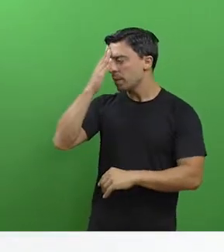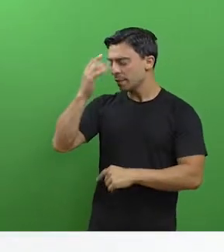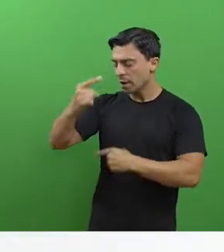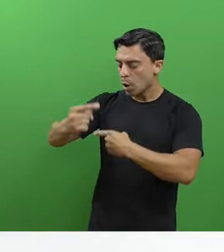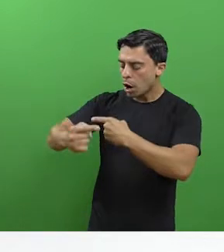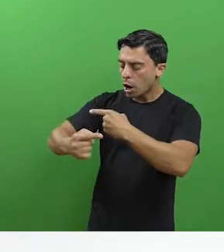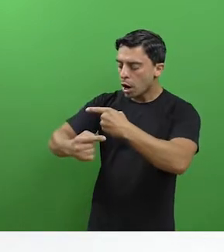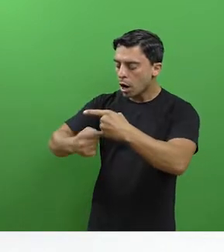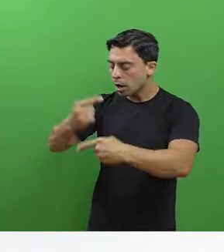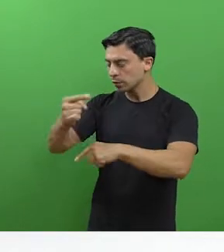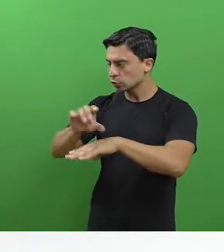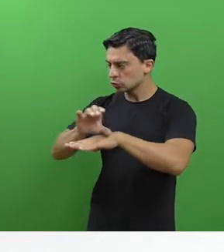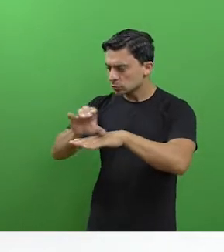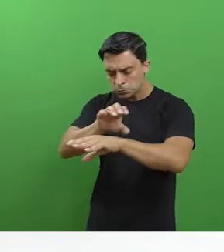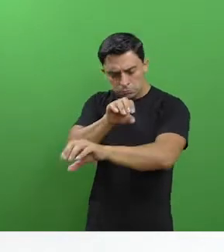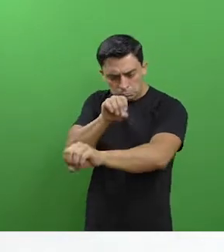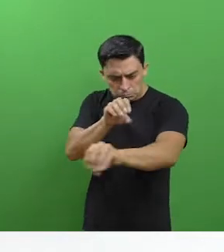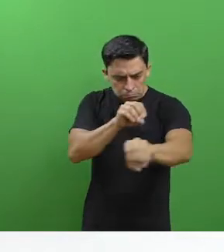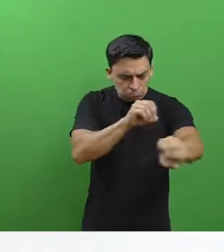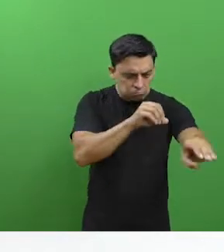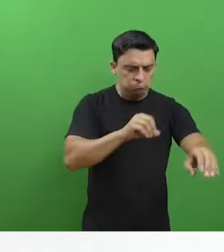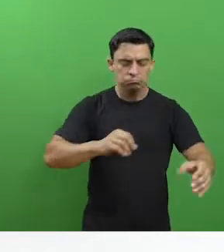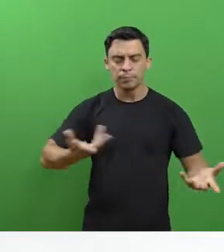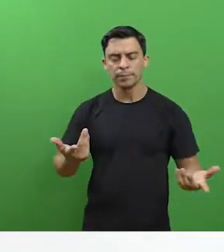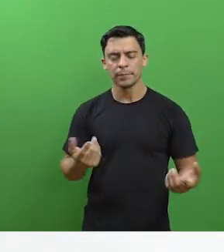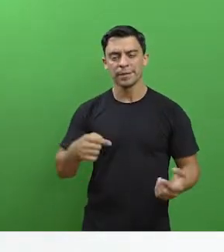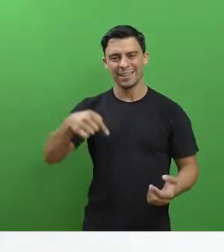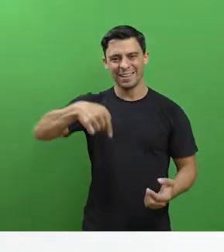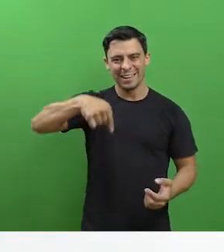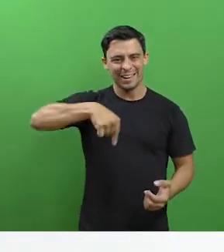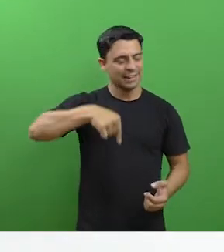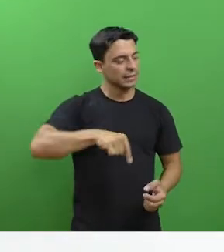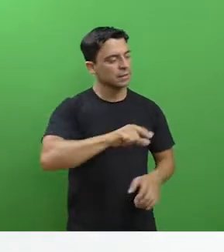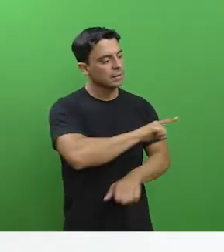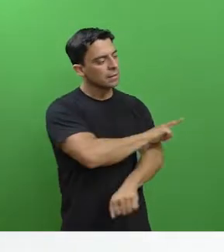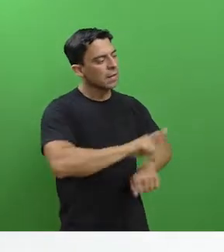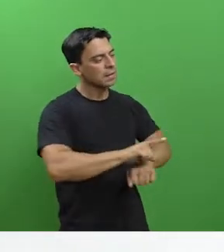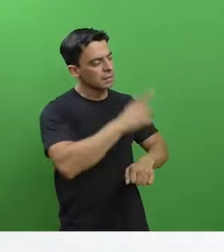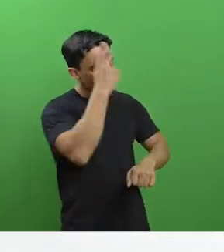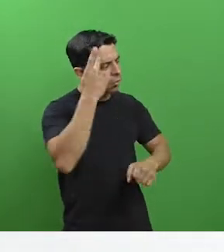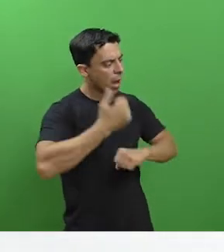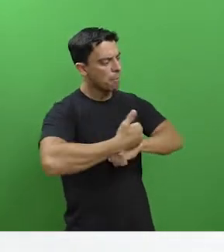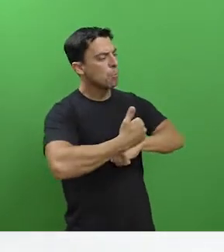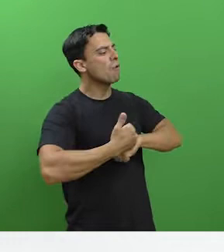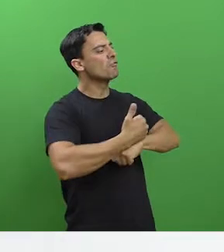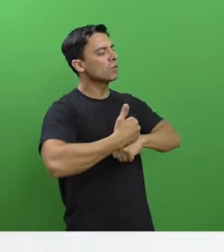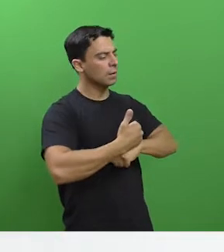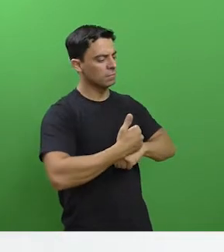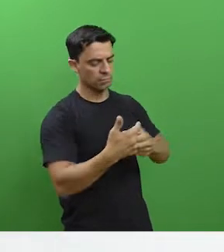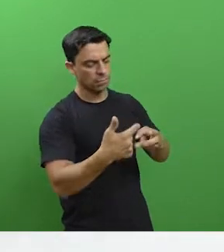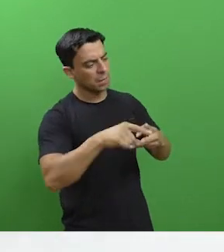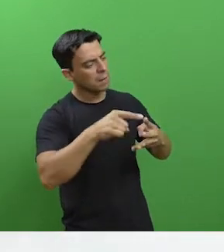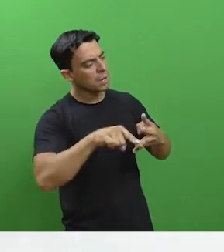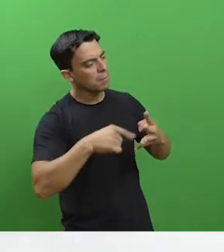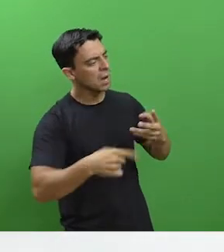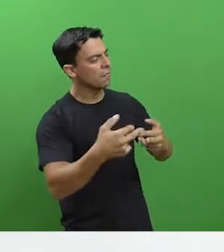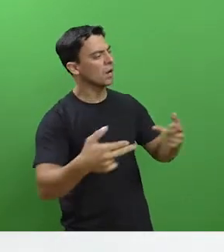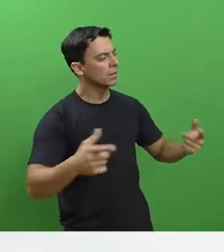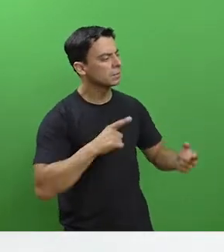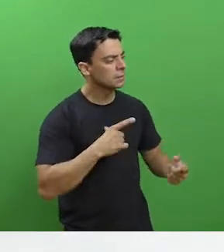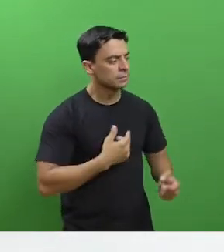poder ensinar também. E aqui em Lages, há vários profissionais? Tem alguns profissionais